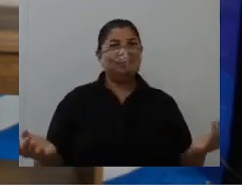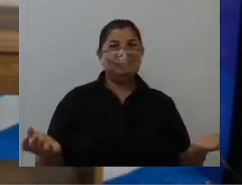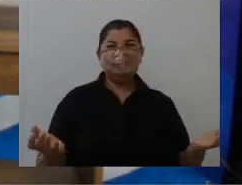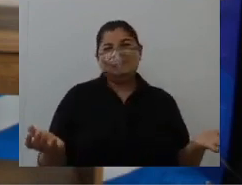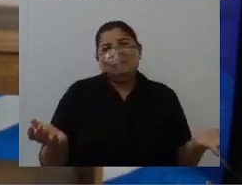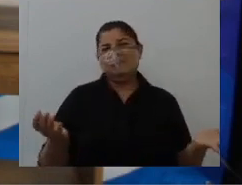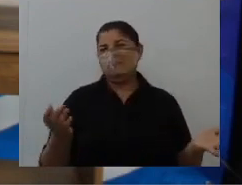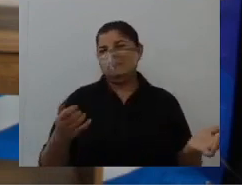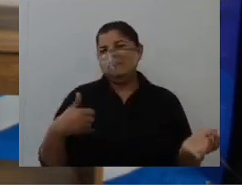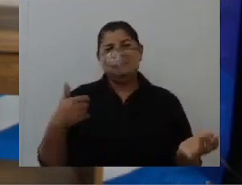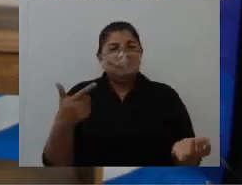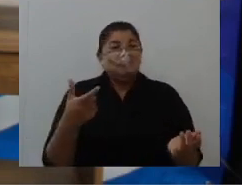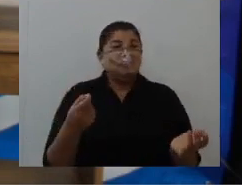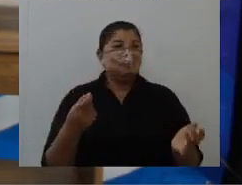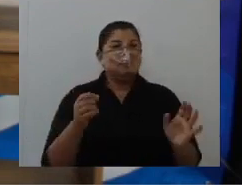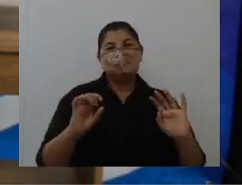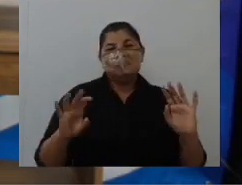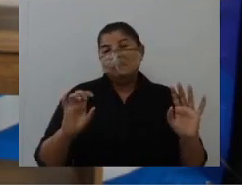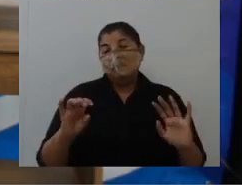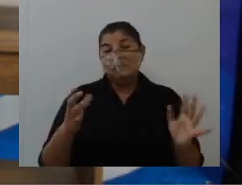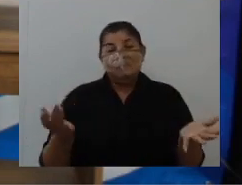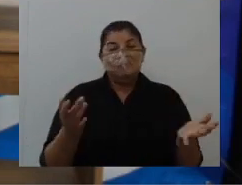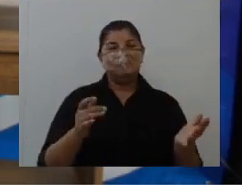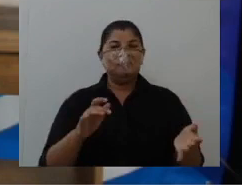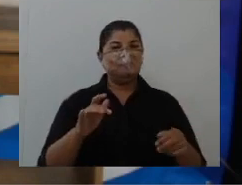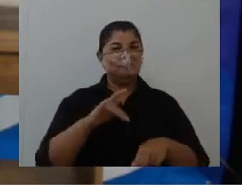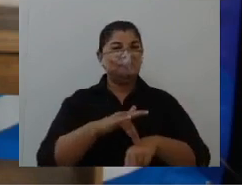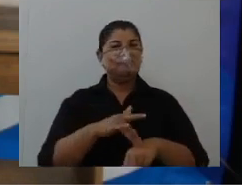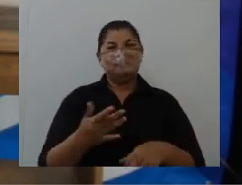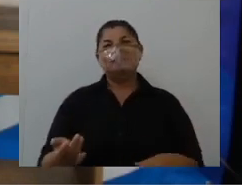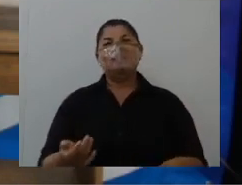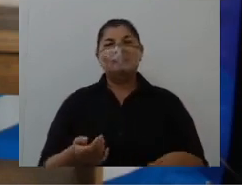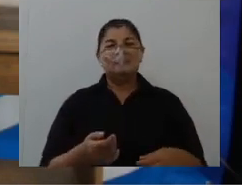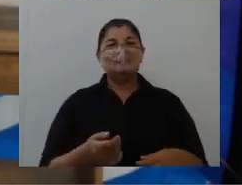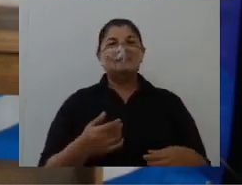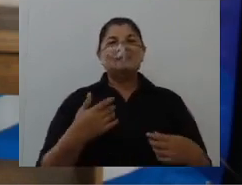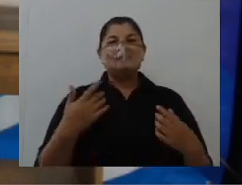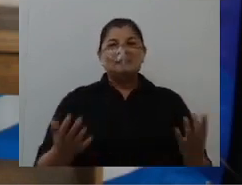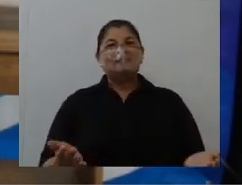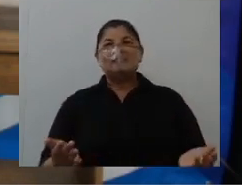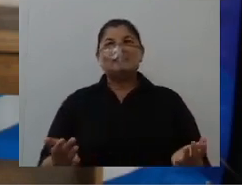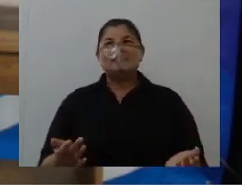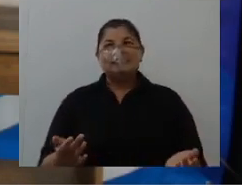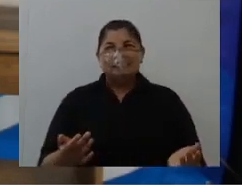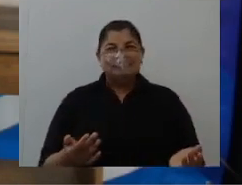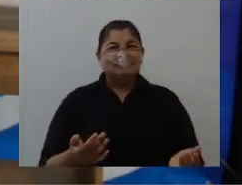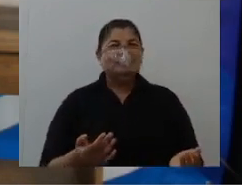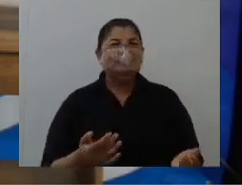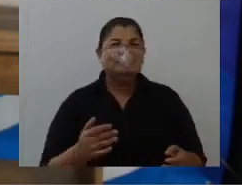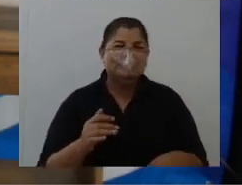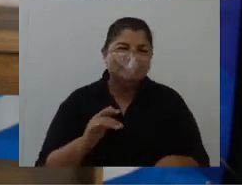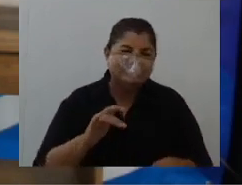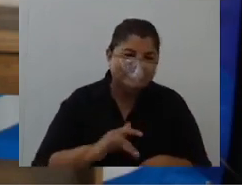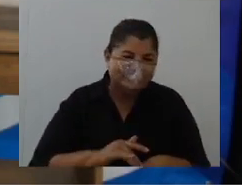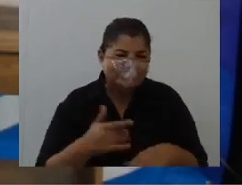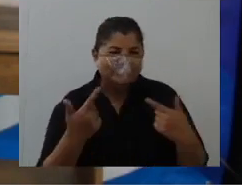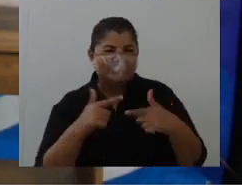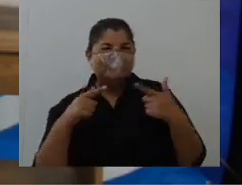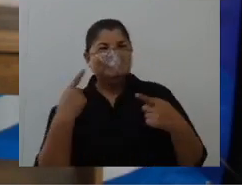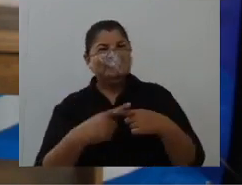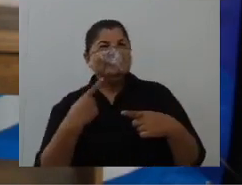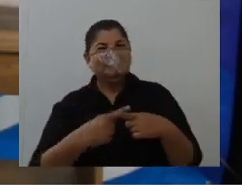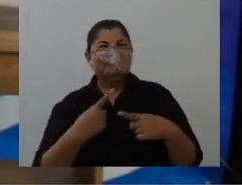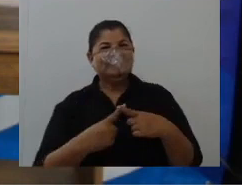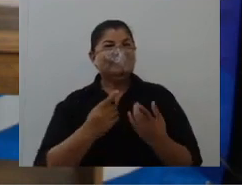tenho 20 anos, ninguém diz que eu tenho 20 anos. Olha lá, né? Não entendi o riso, não. Não entendi, não.